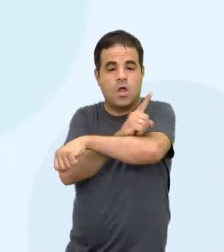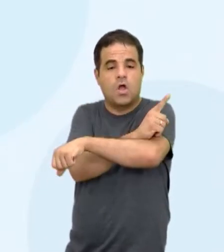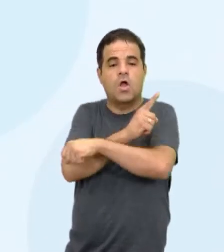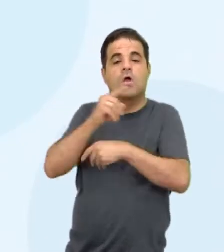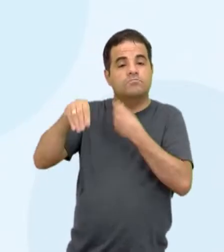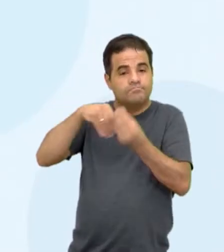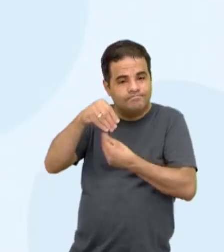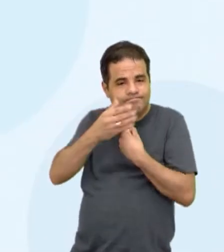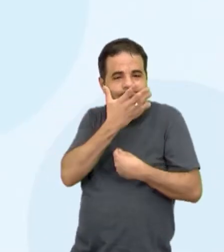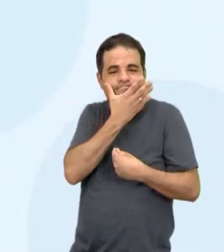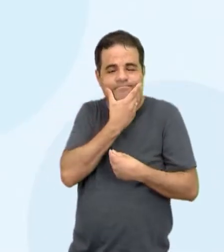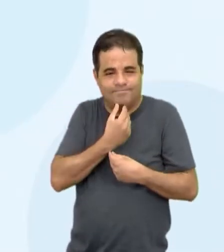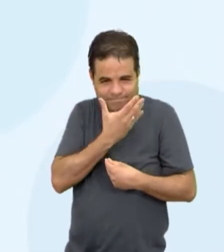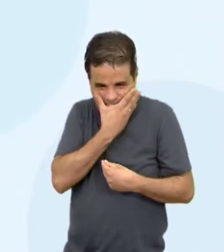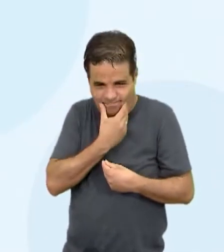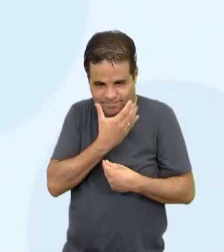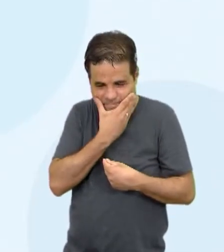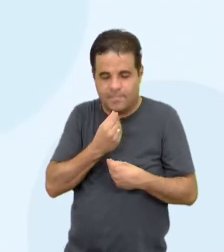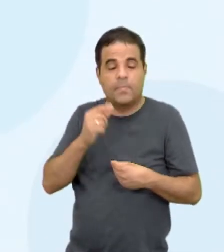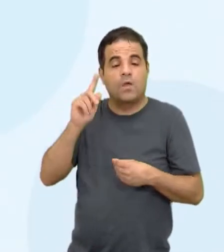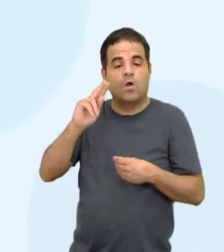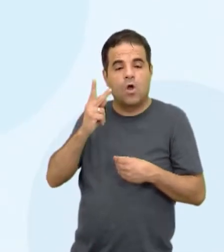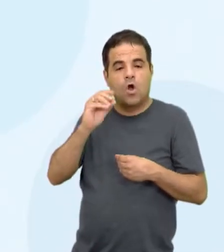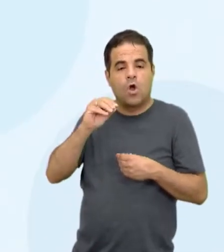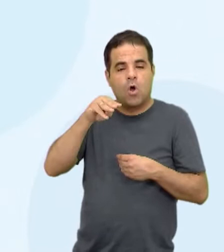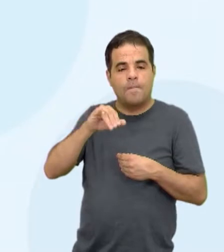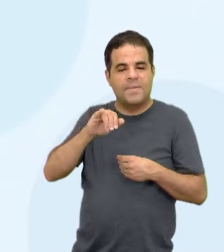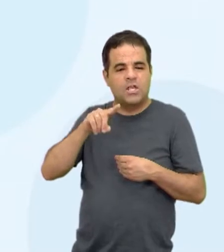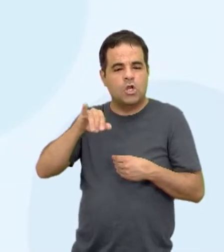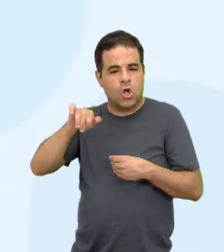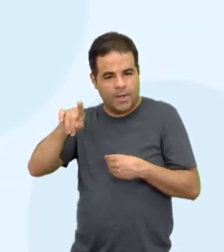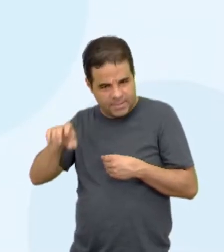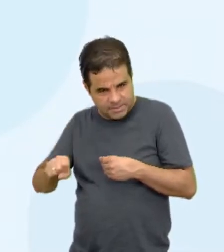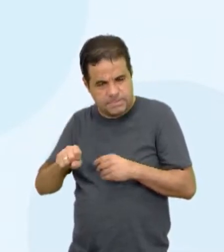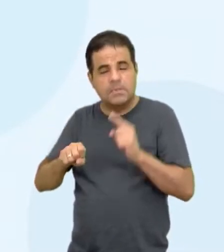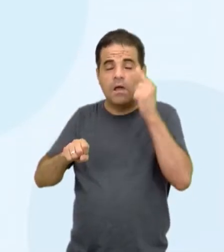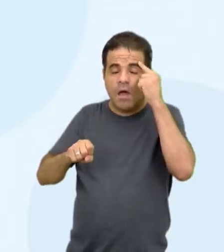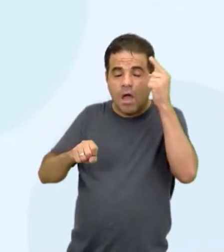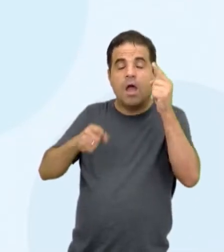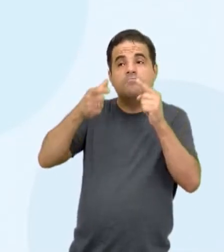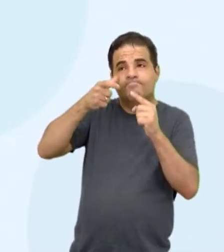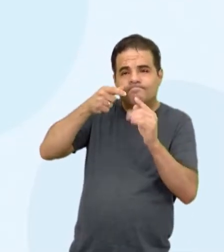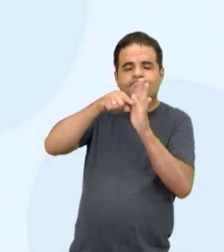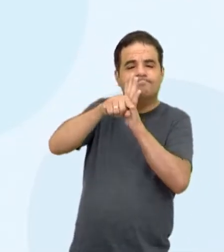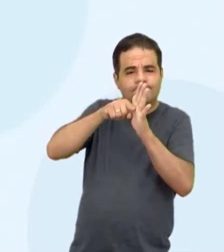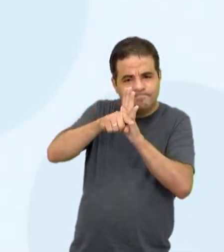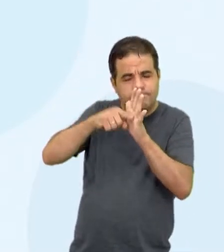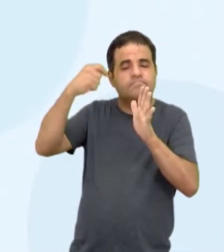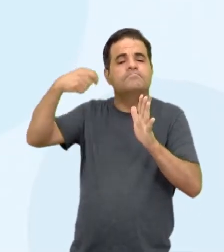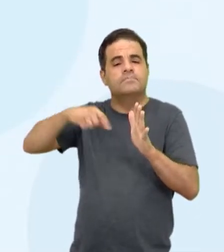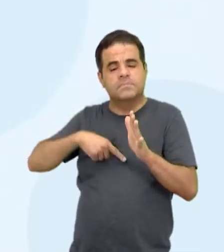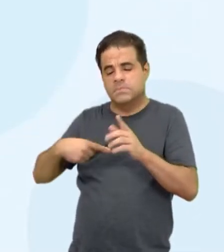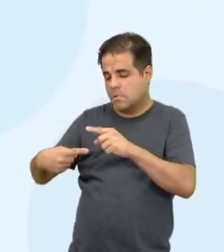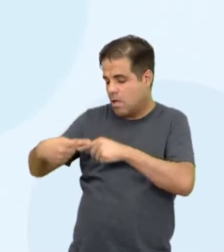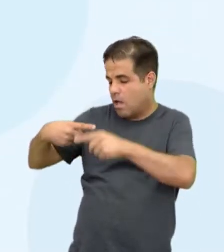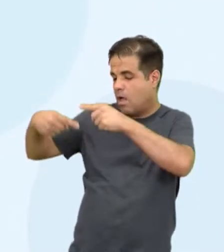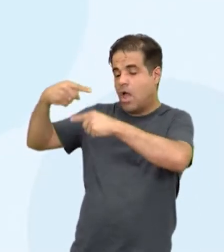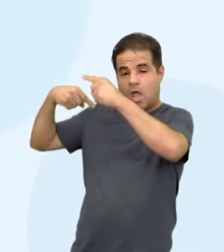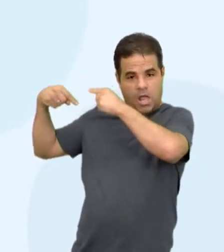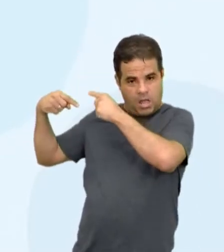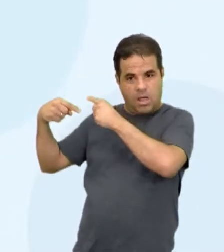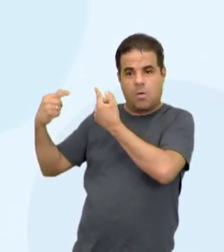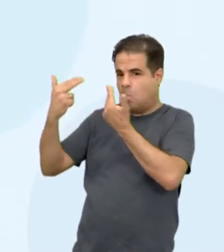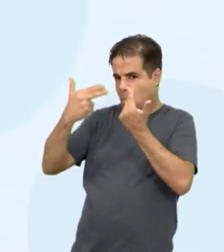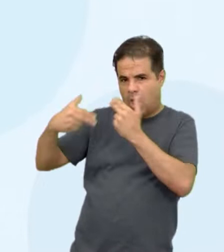dos hominídeos, né? E então, gente, isso que a gente tem que levar em consideração. Então, a gente tem um ancestral